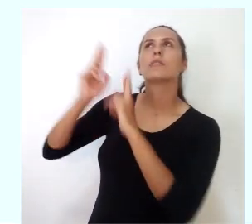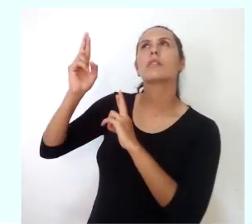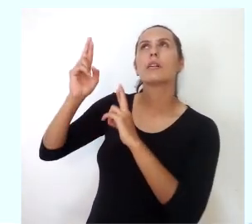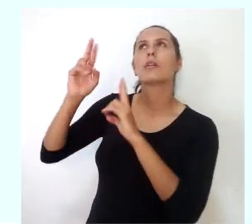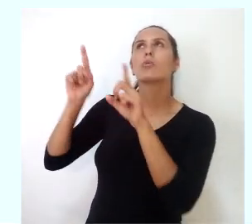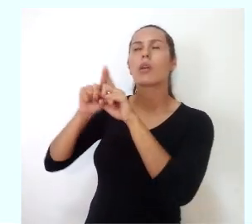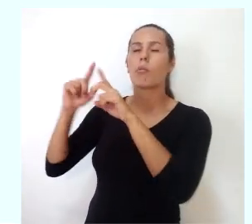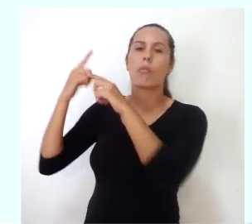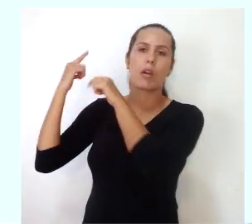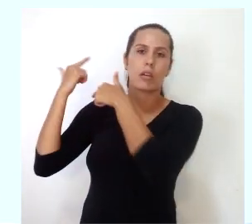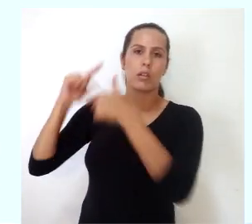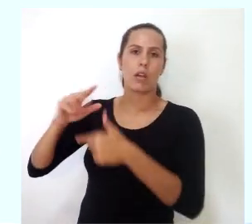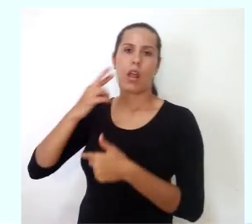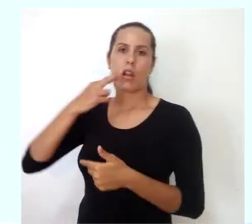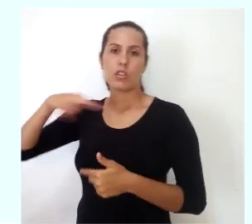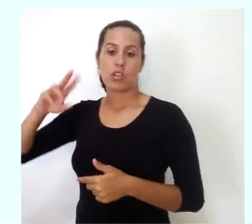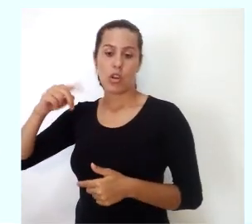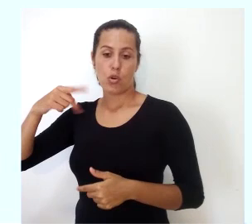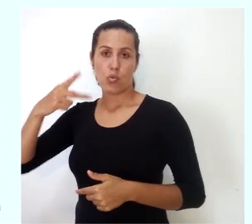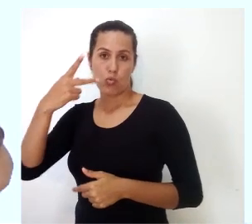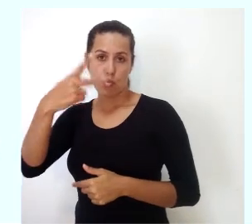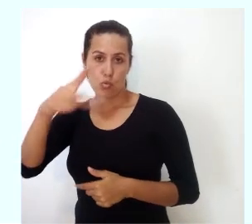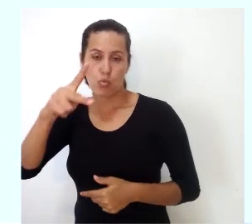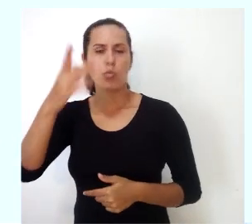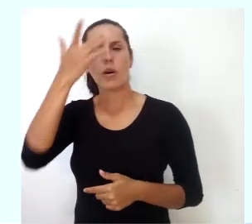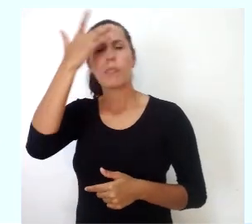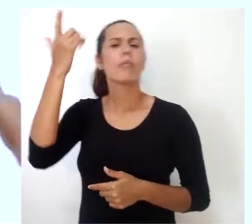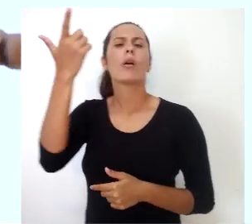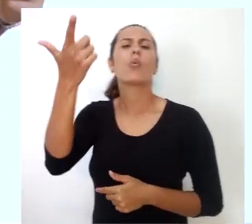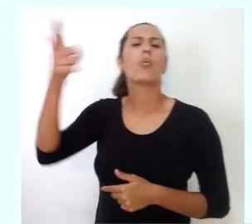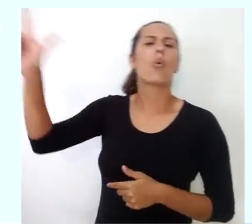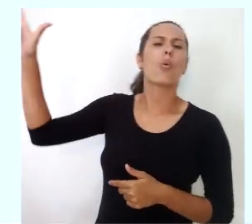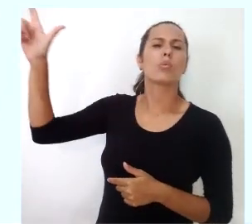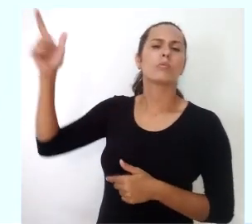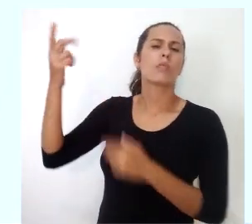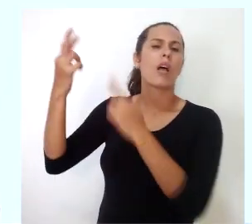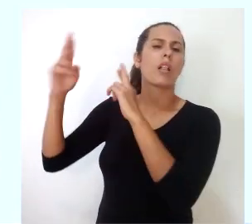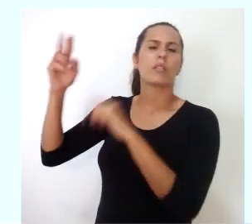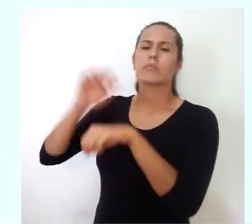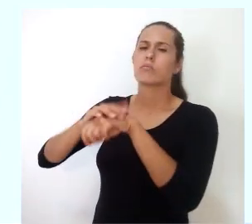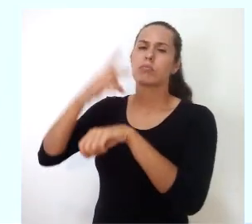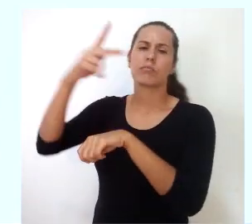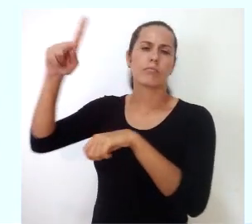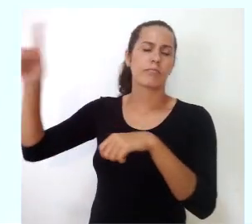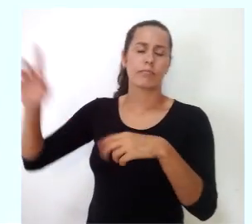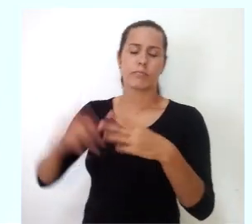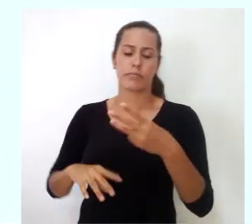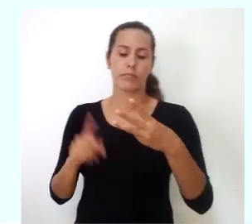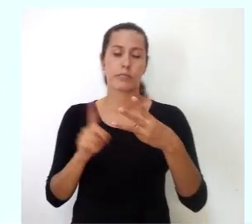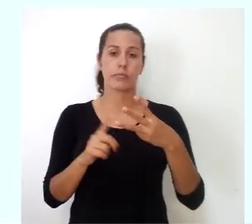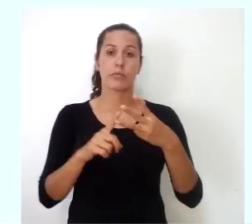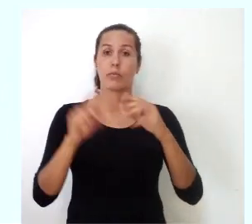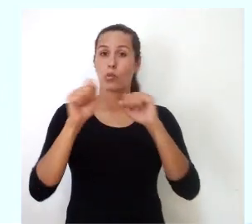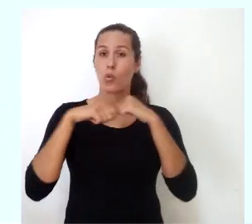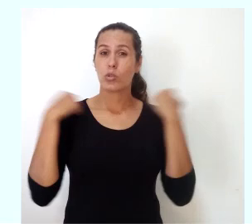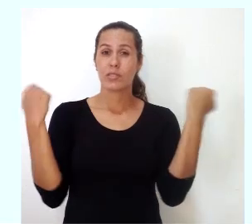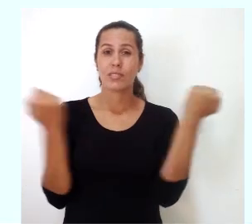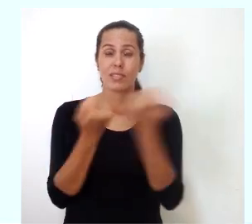A relação com a tradição religiosa sua e a do outro, certo?